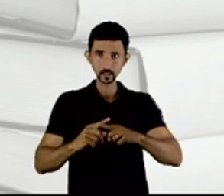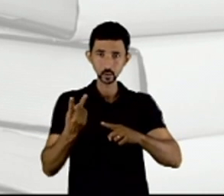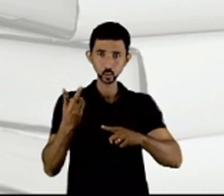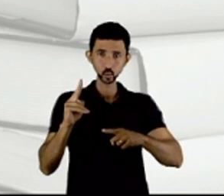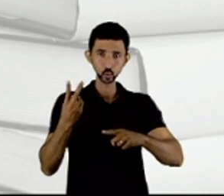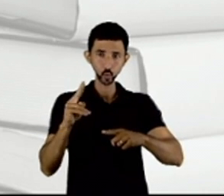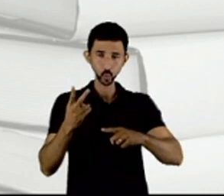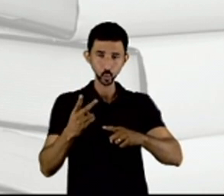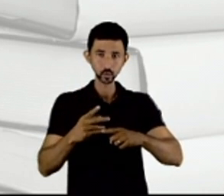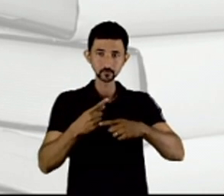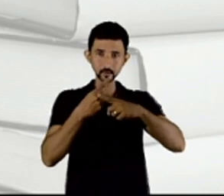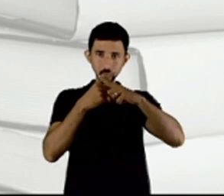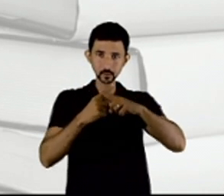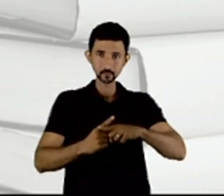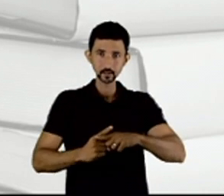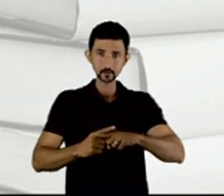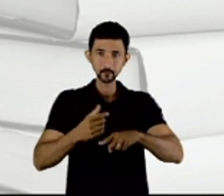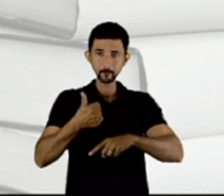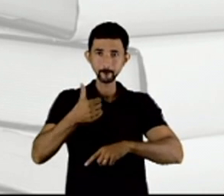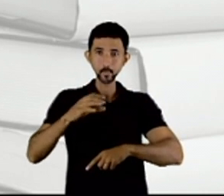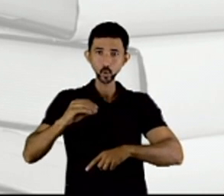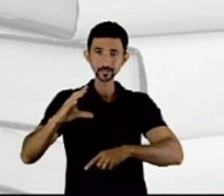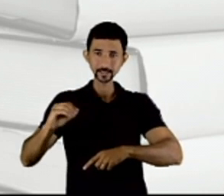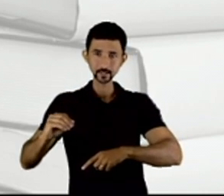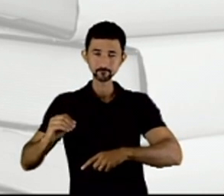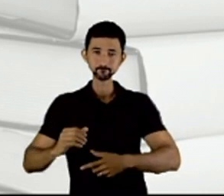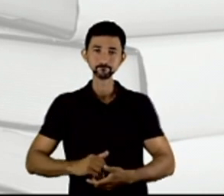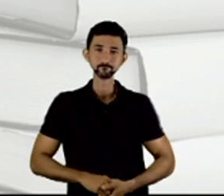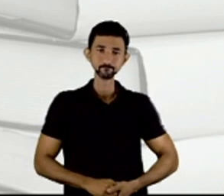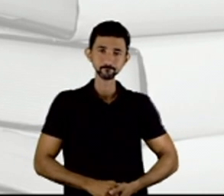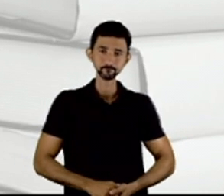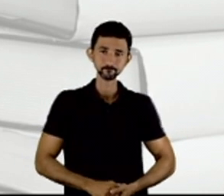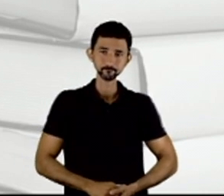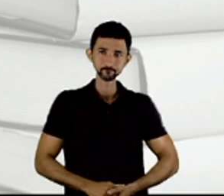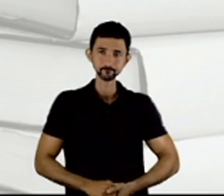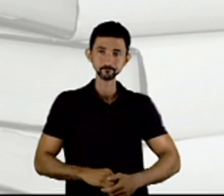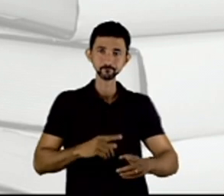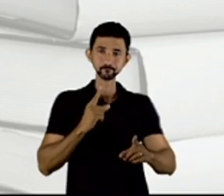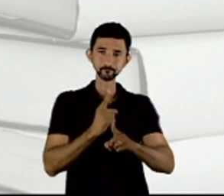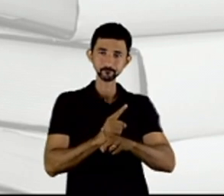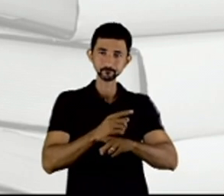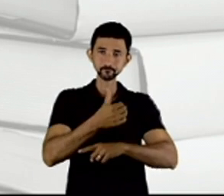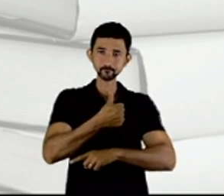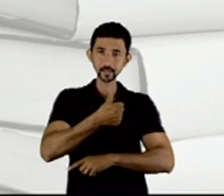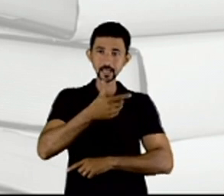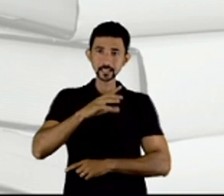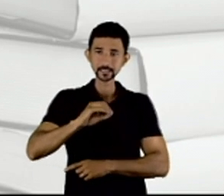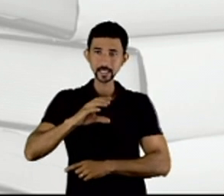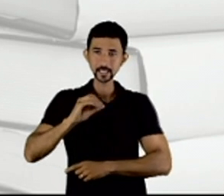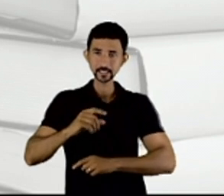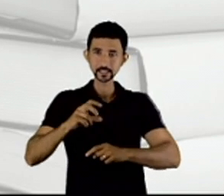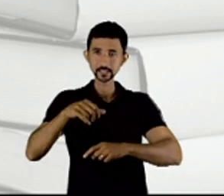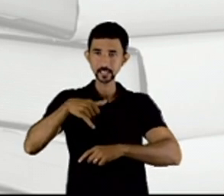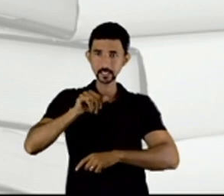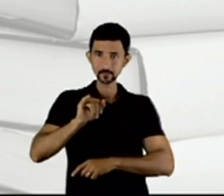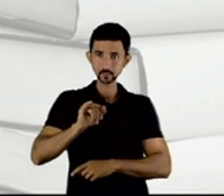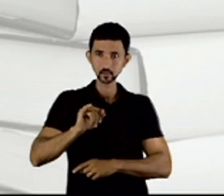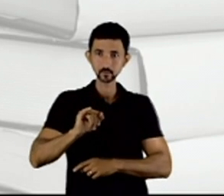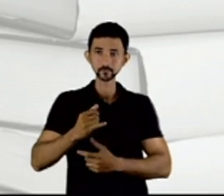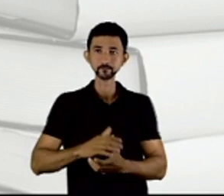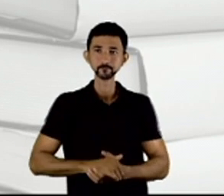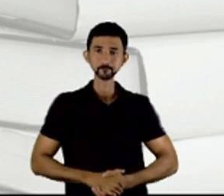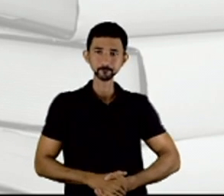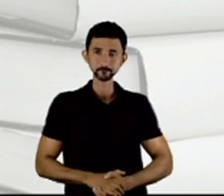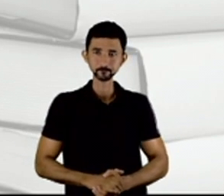dois termos dessa equação por 100, certo? E obtemos 100y, 100 vezes y dá